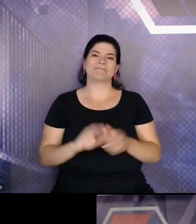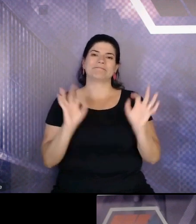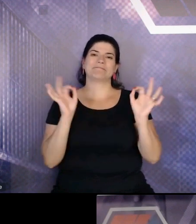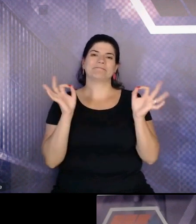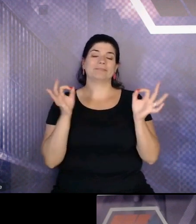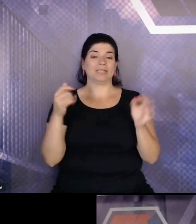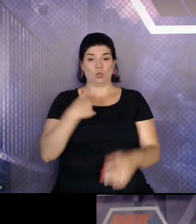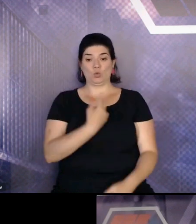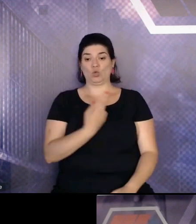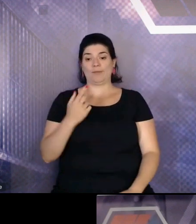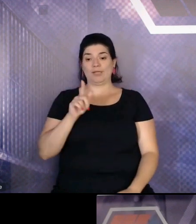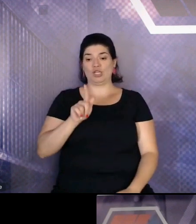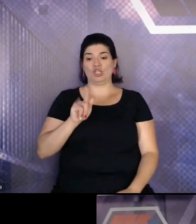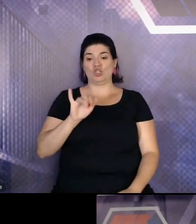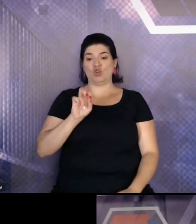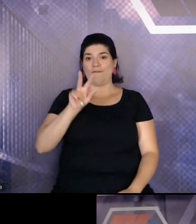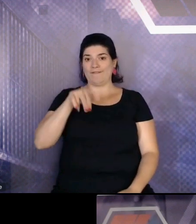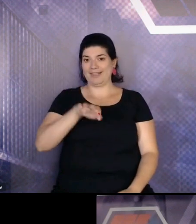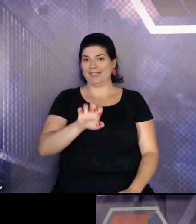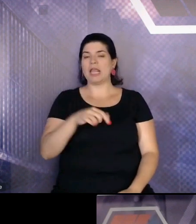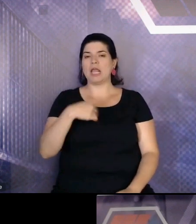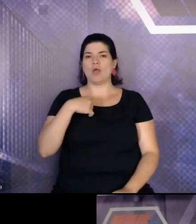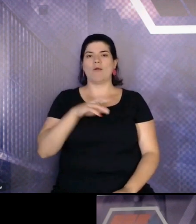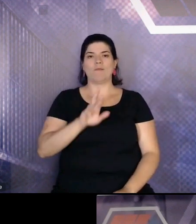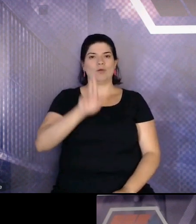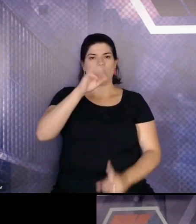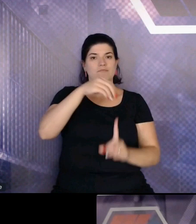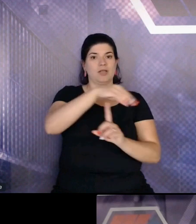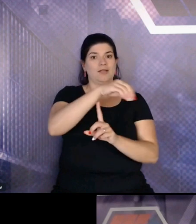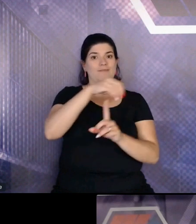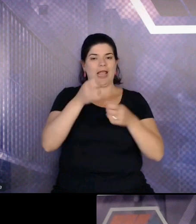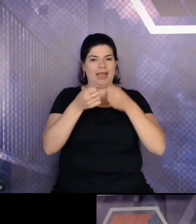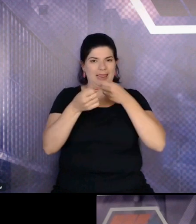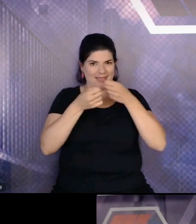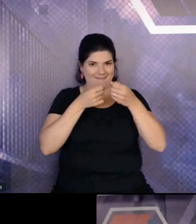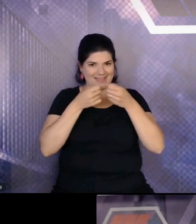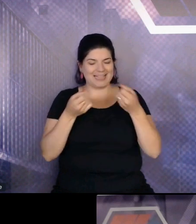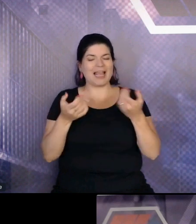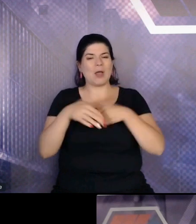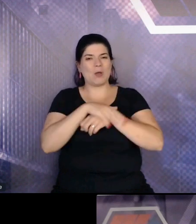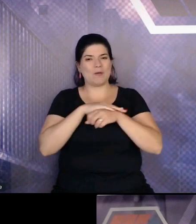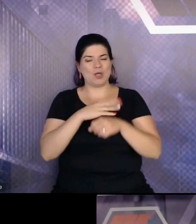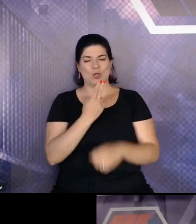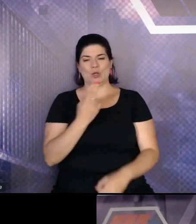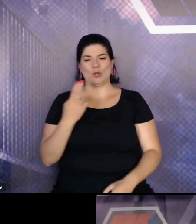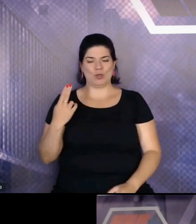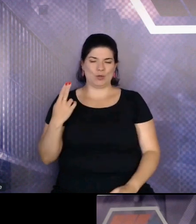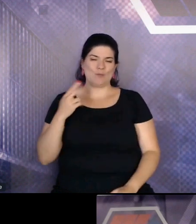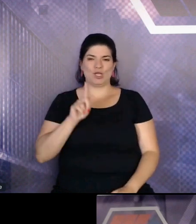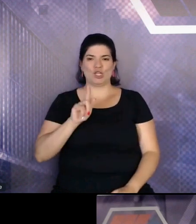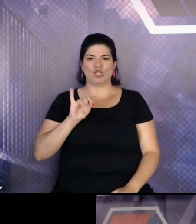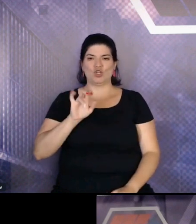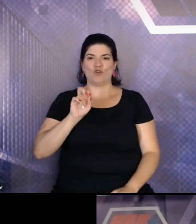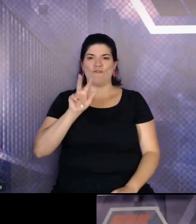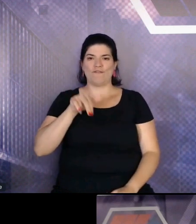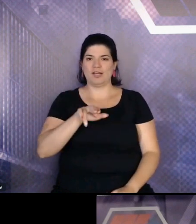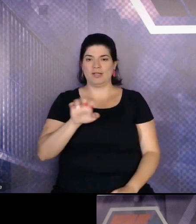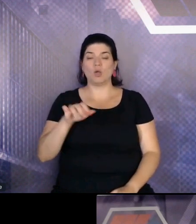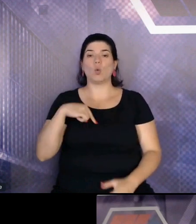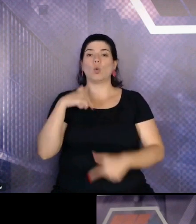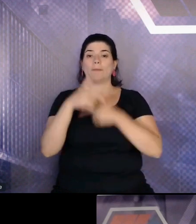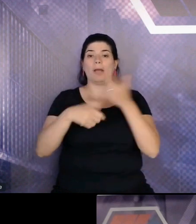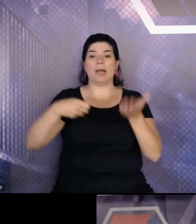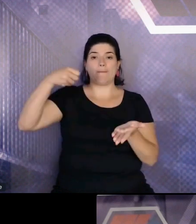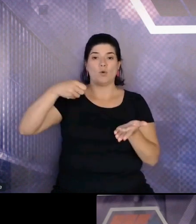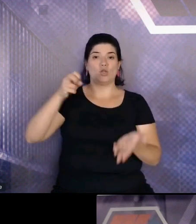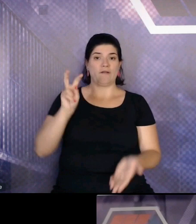Eu sou Giovanni, pessoal, eu vou mediar o nosso painel. Sou Giovanni Bertotti, trabalho na Bolsa de